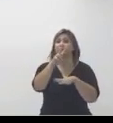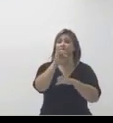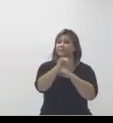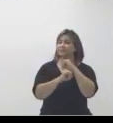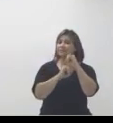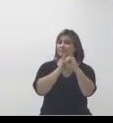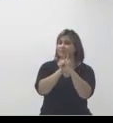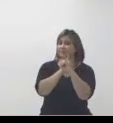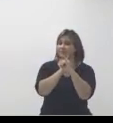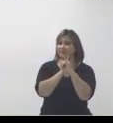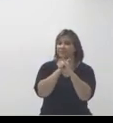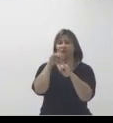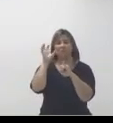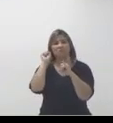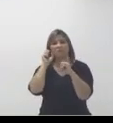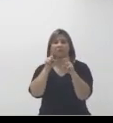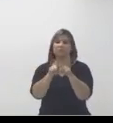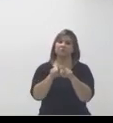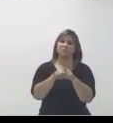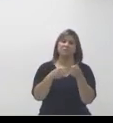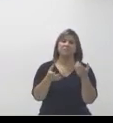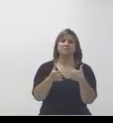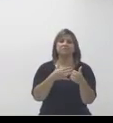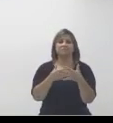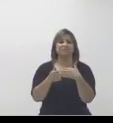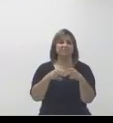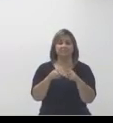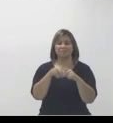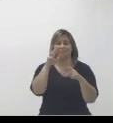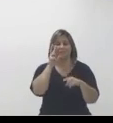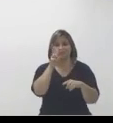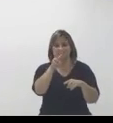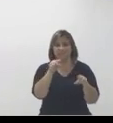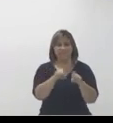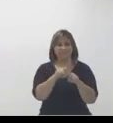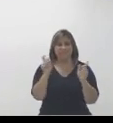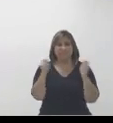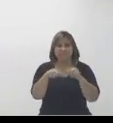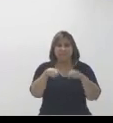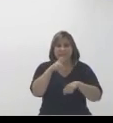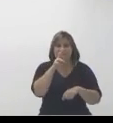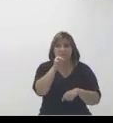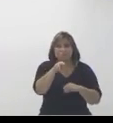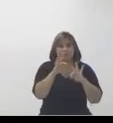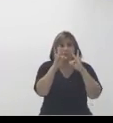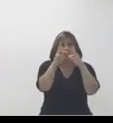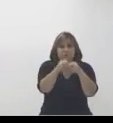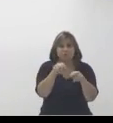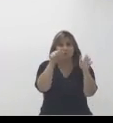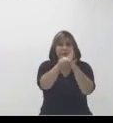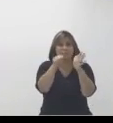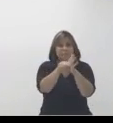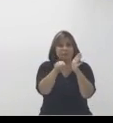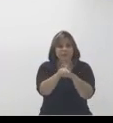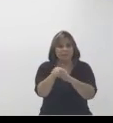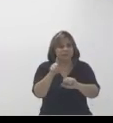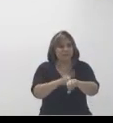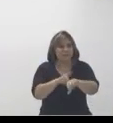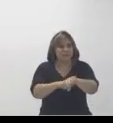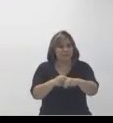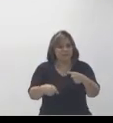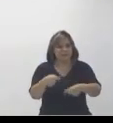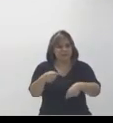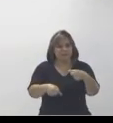nos ouvindo enfim que caso não haja condição de responder todas as perguntas aqui no debate